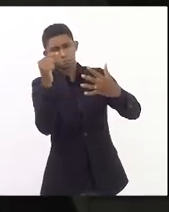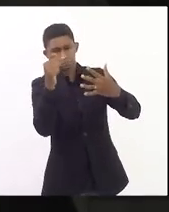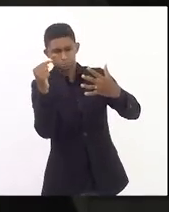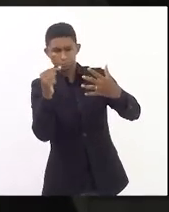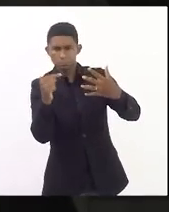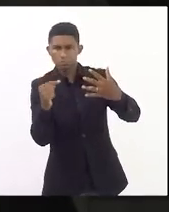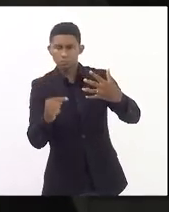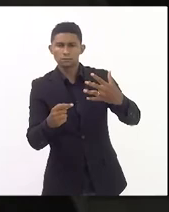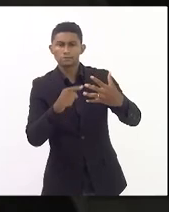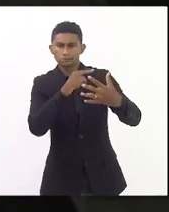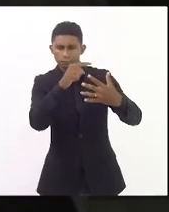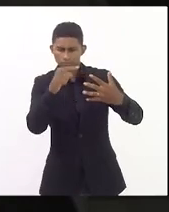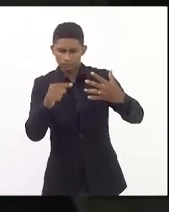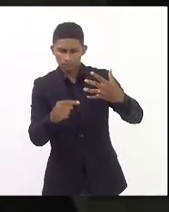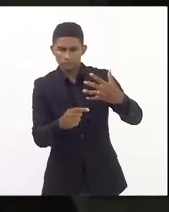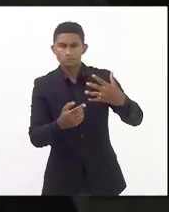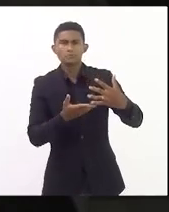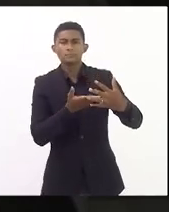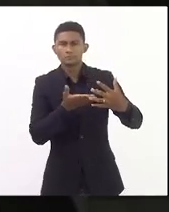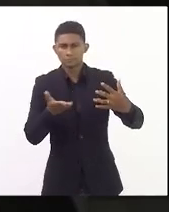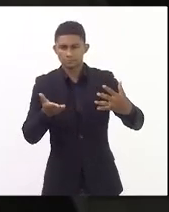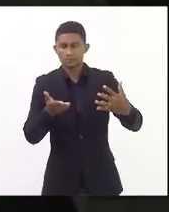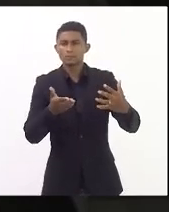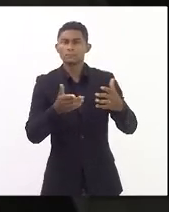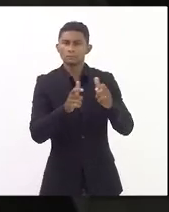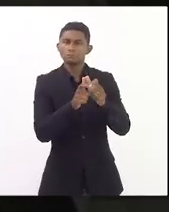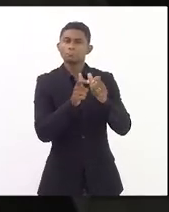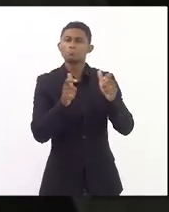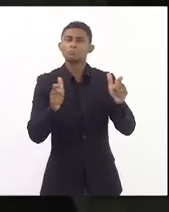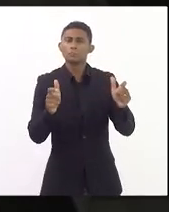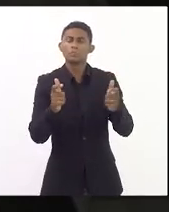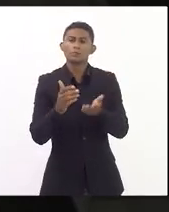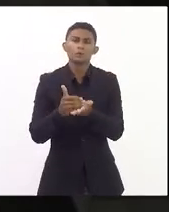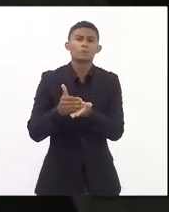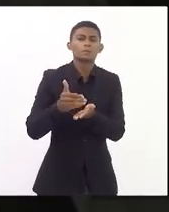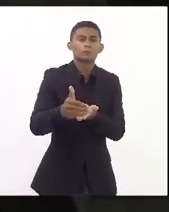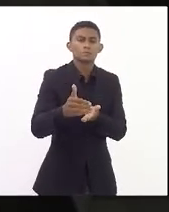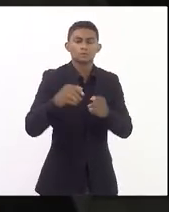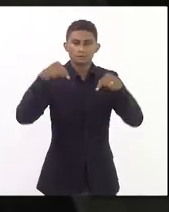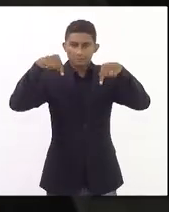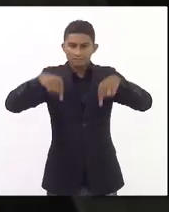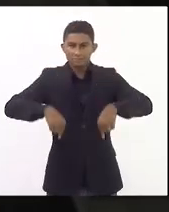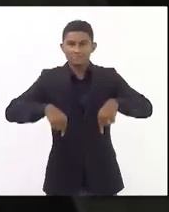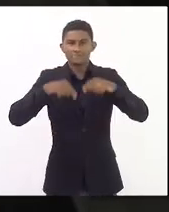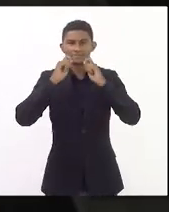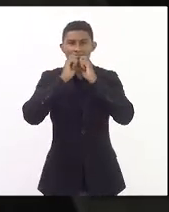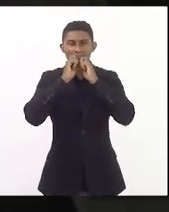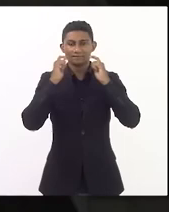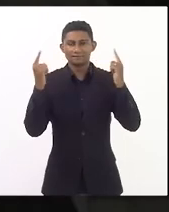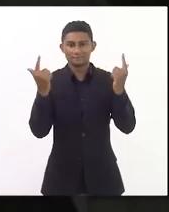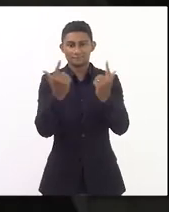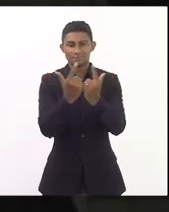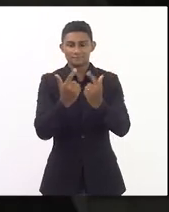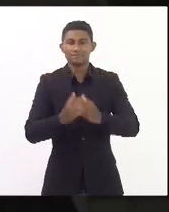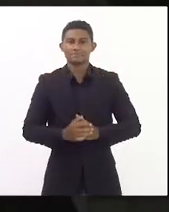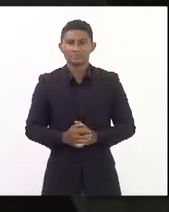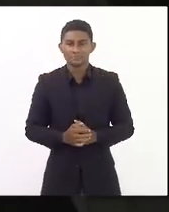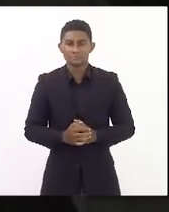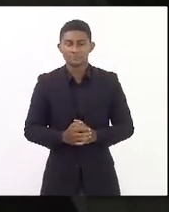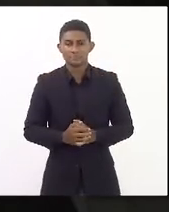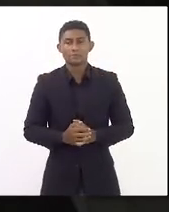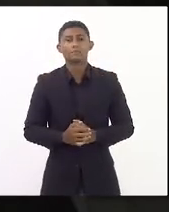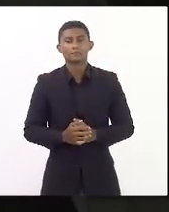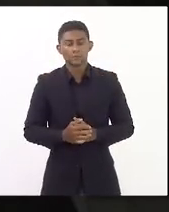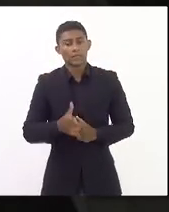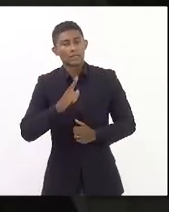que uma parcela delas se originou no Parlamento Fluminense. Houve aprovação, houve